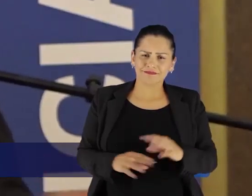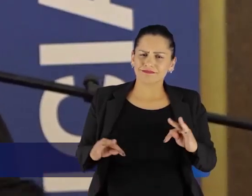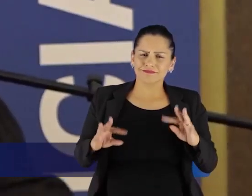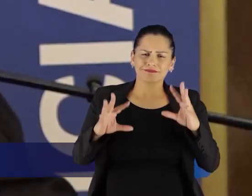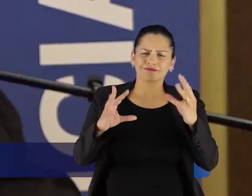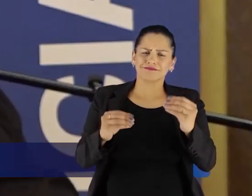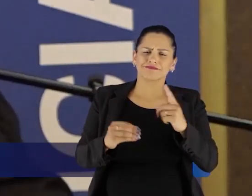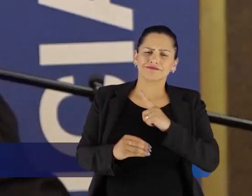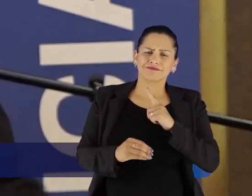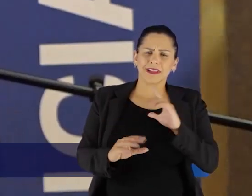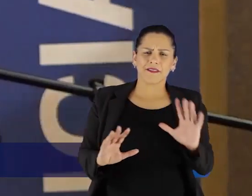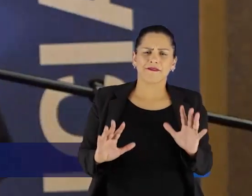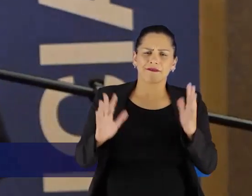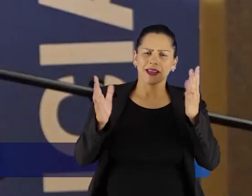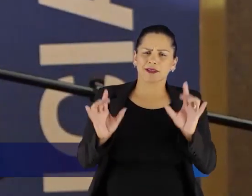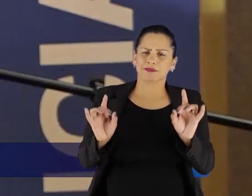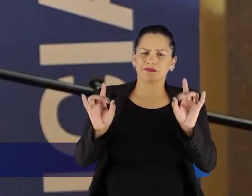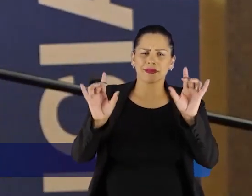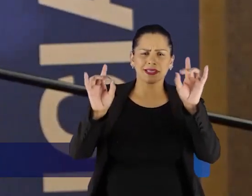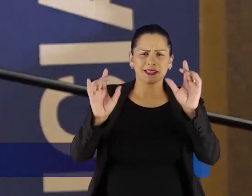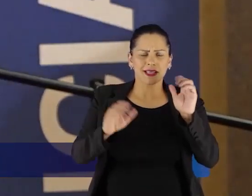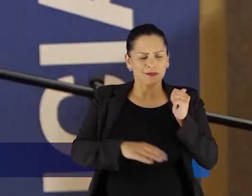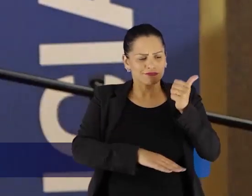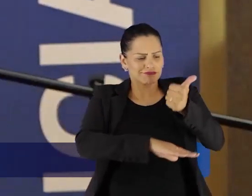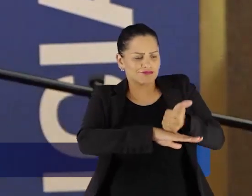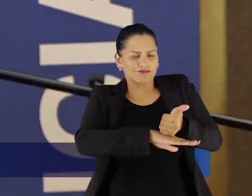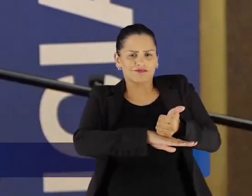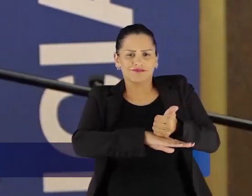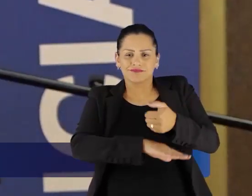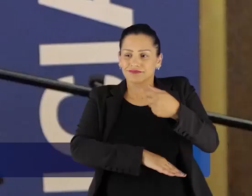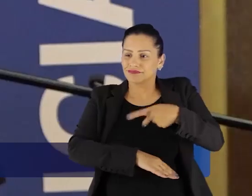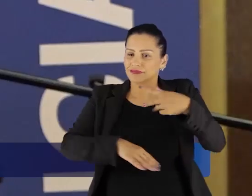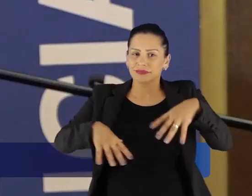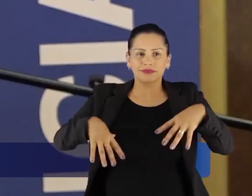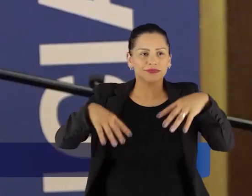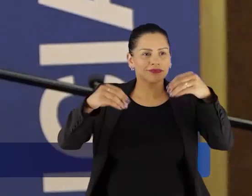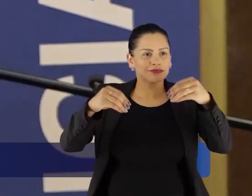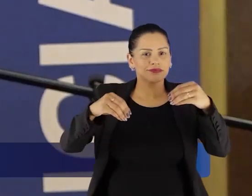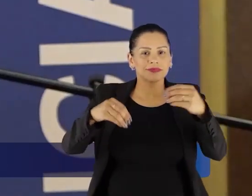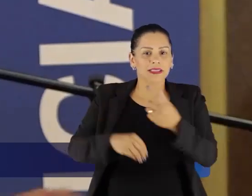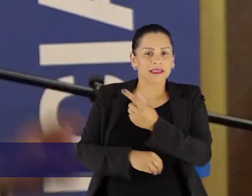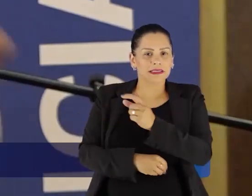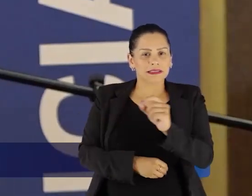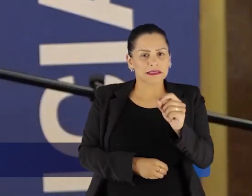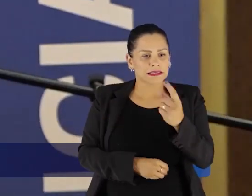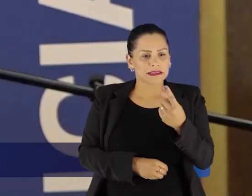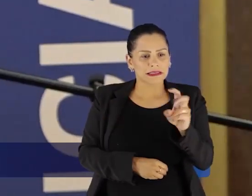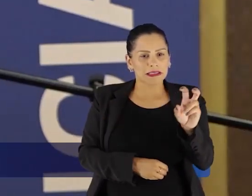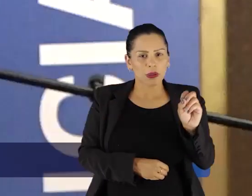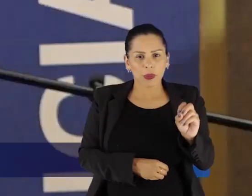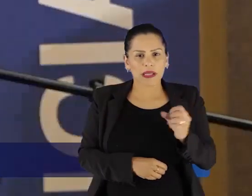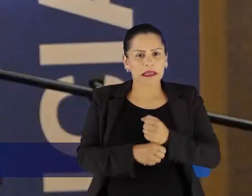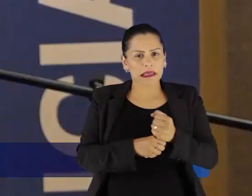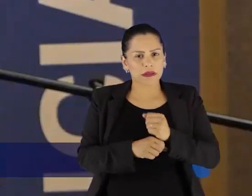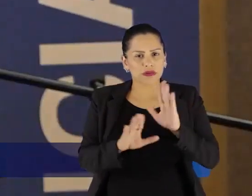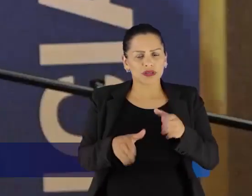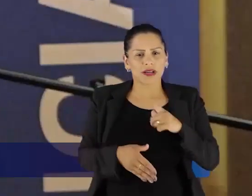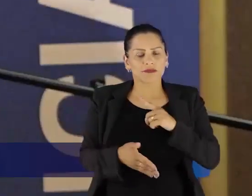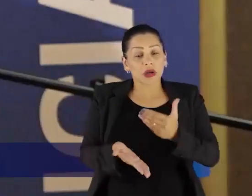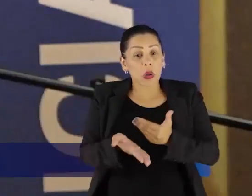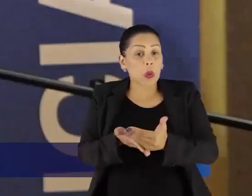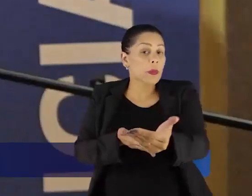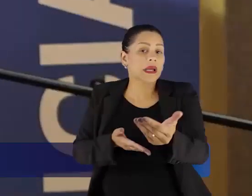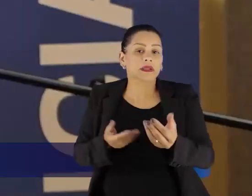de Posse e deixa o tribunal mais que Centenário se iniciam de